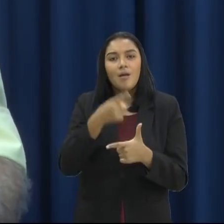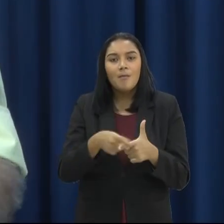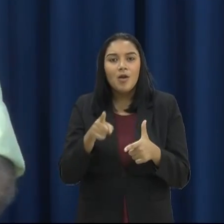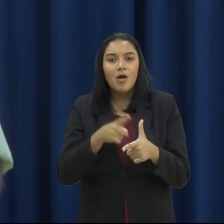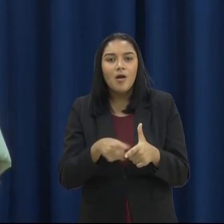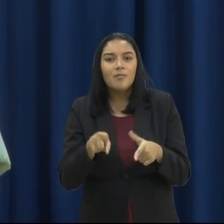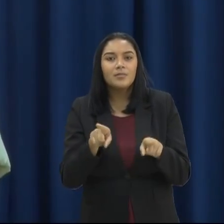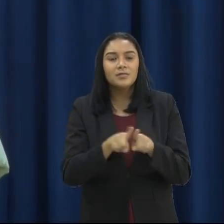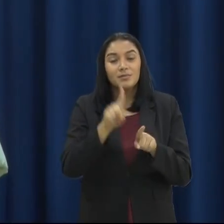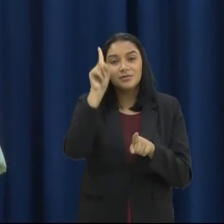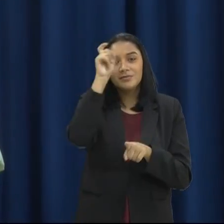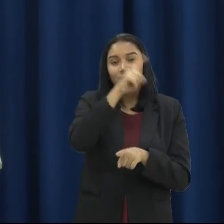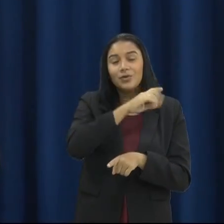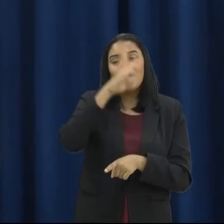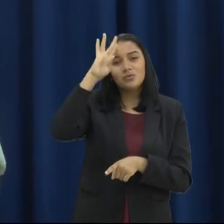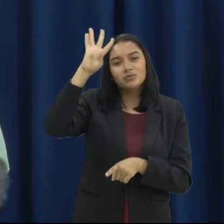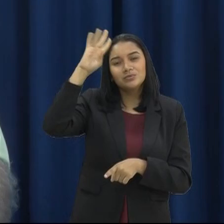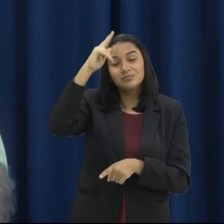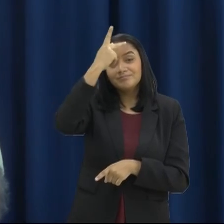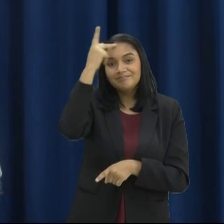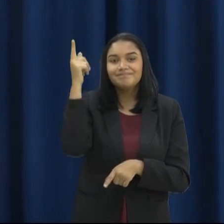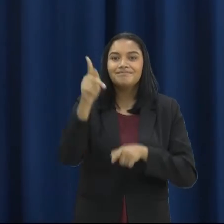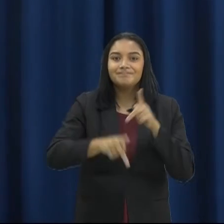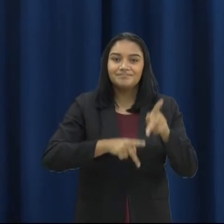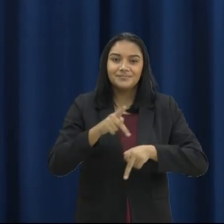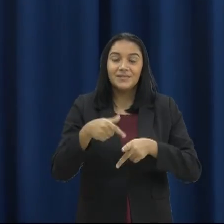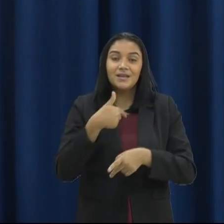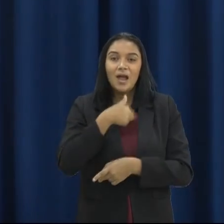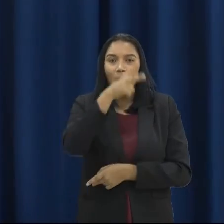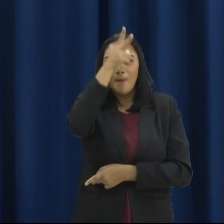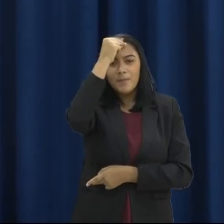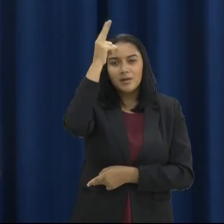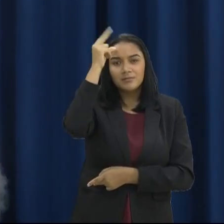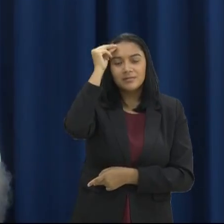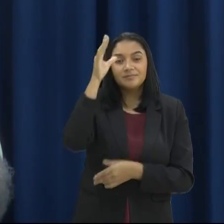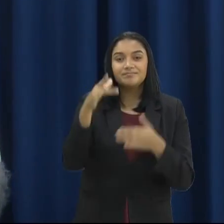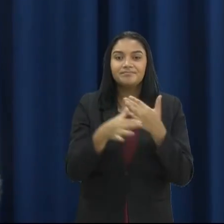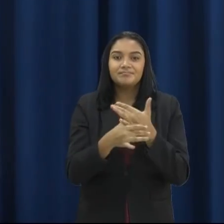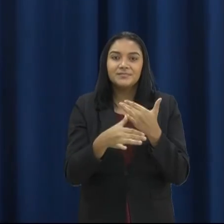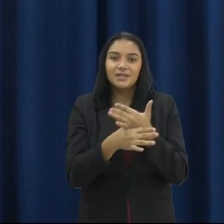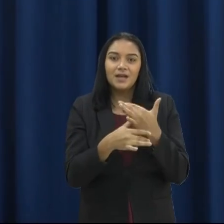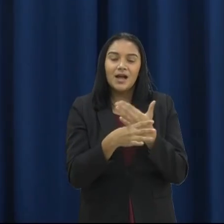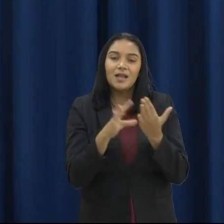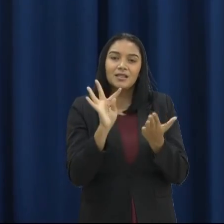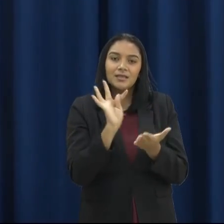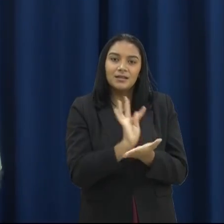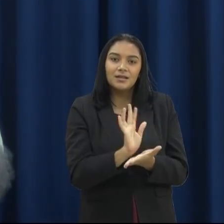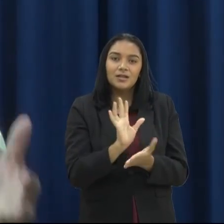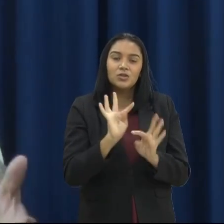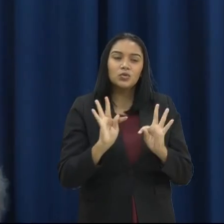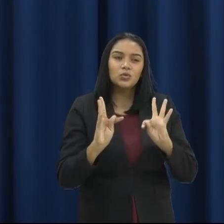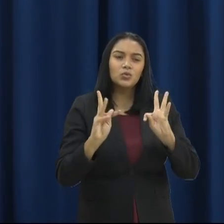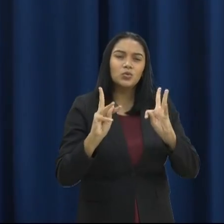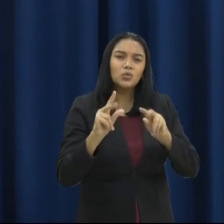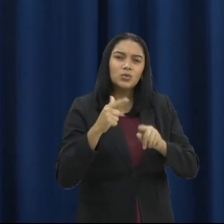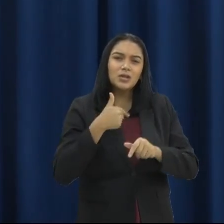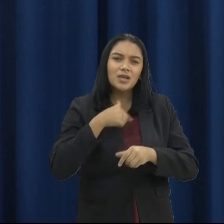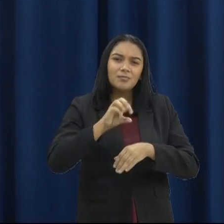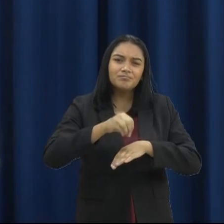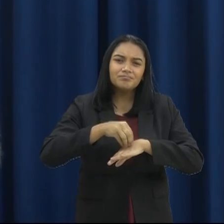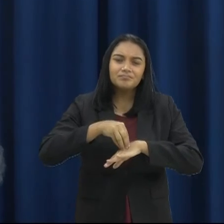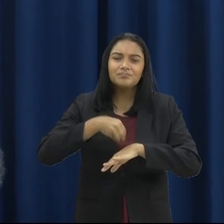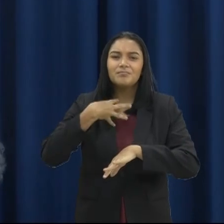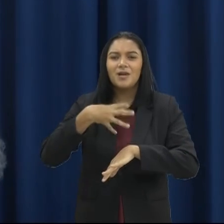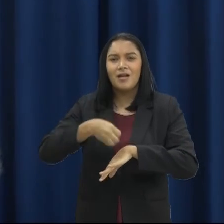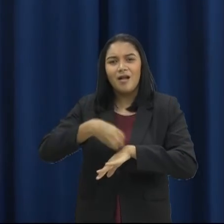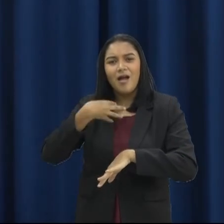os sonhos dos teresinenses. E como prefeito da cidade de Teresina, todo esse aprendizado, toda essa experiência,